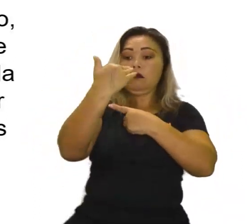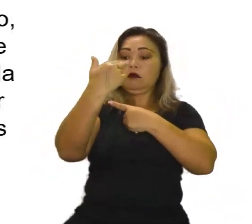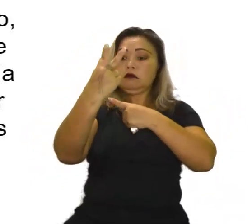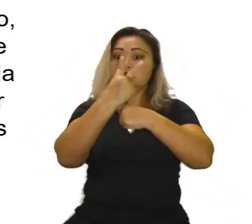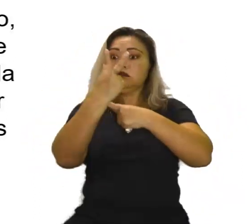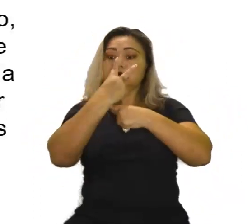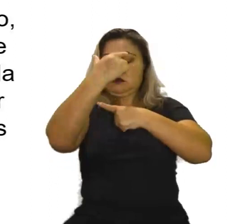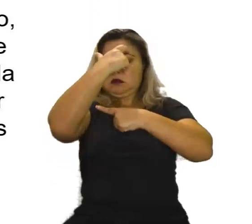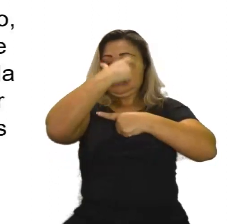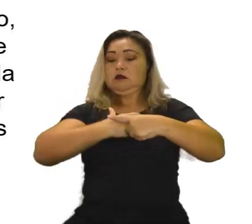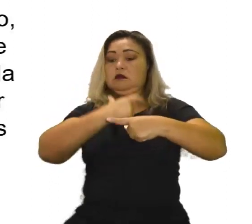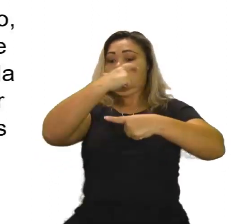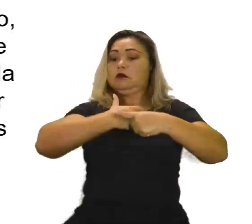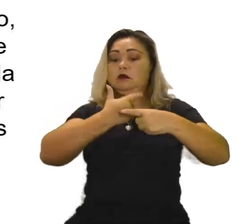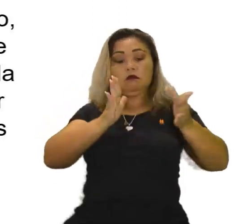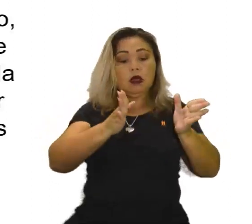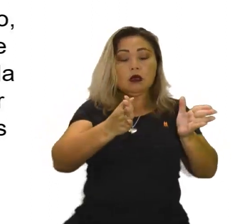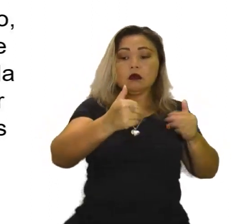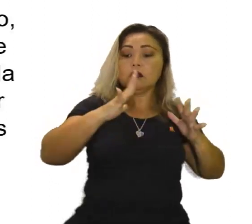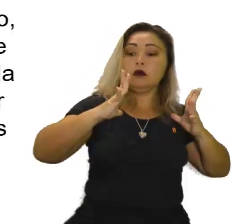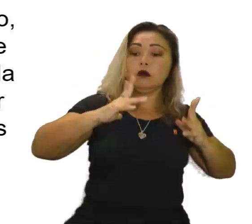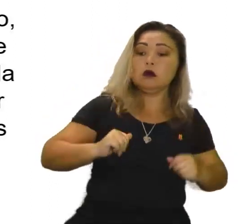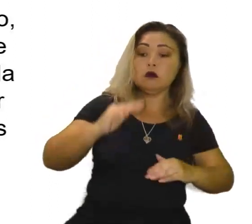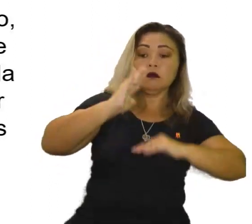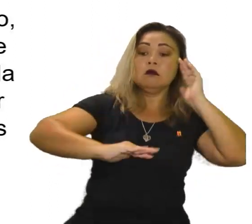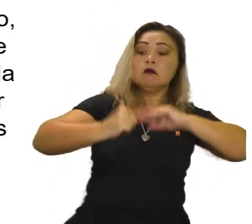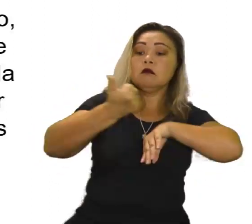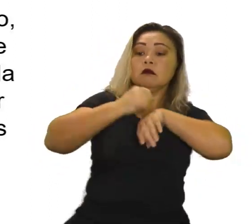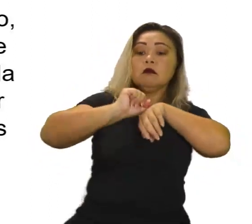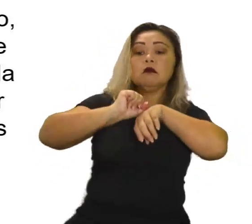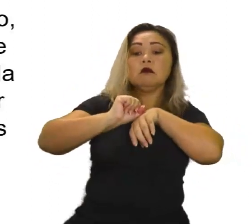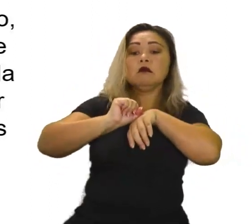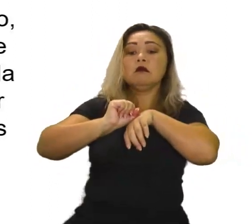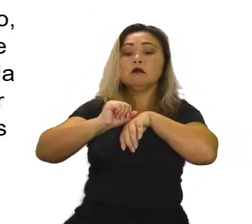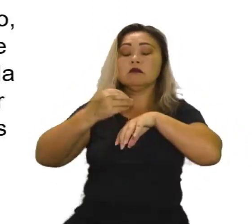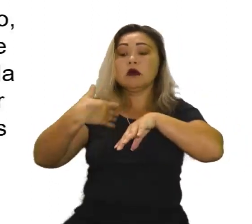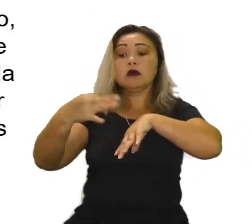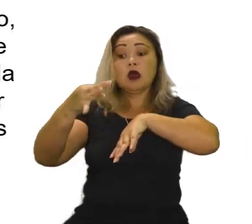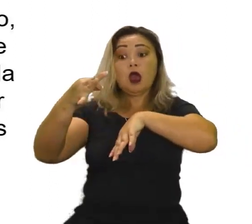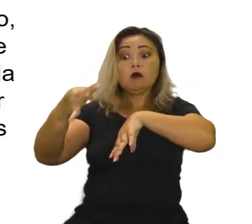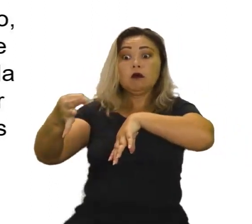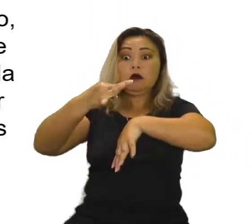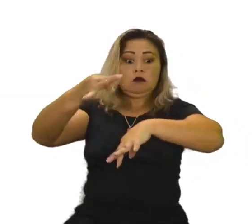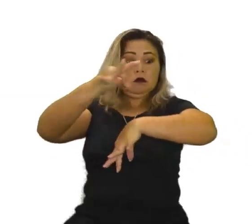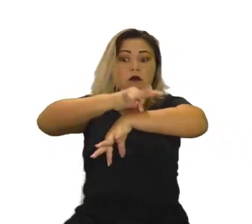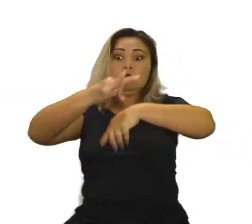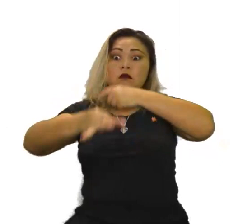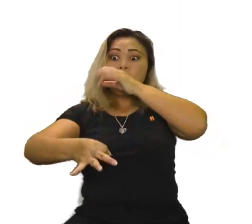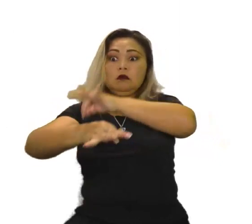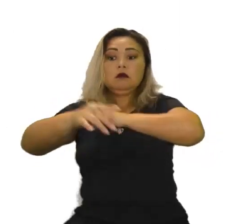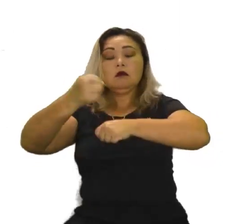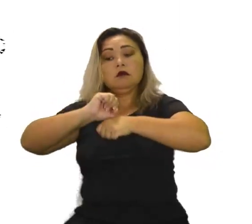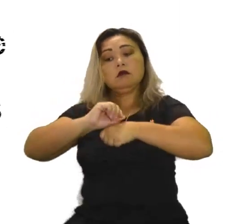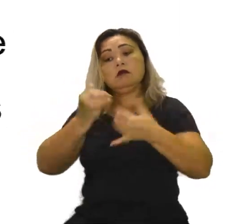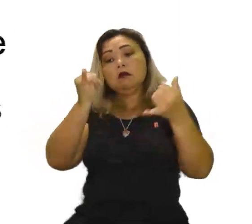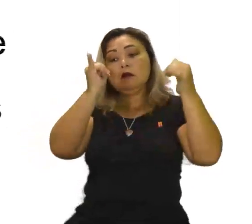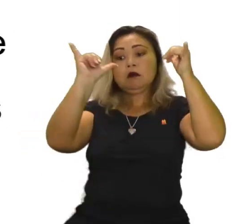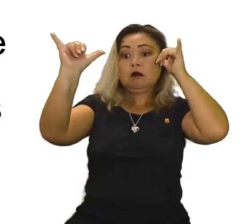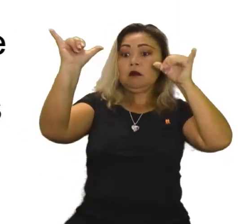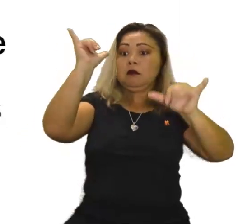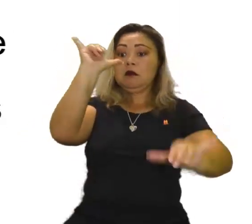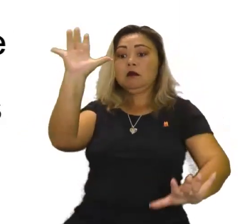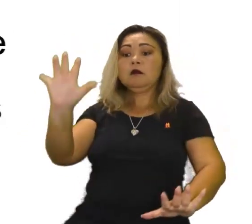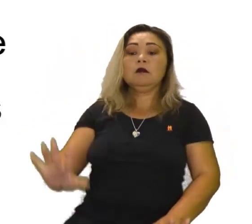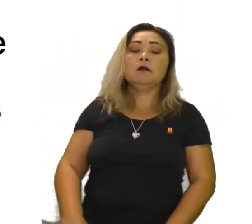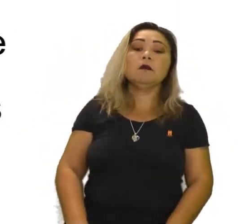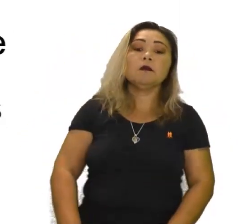que está fazendo o manejo, o apicultor, para livrar de qualquer acidente. E aí nós chamamos